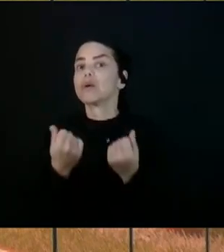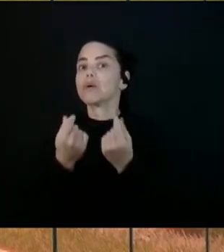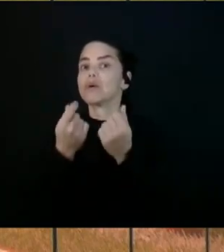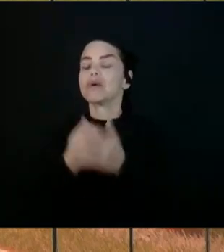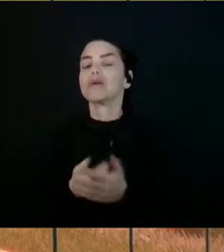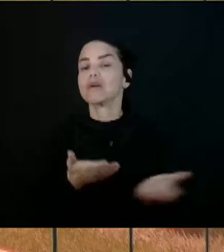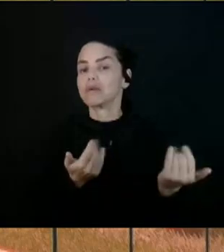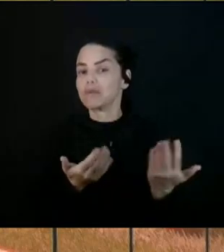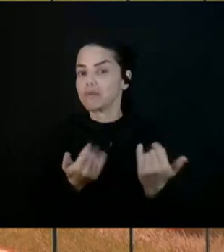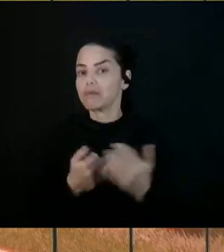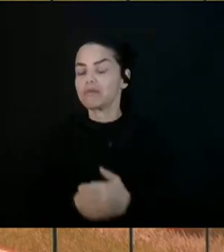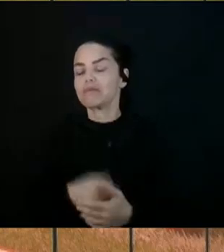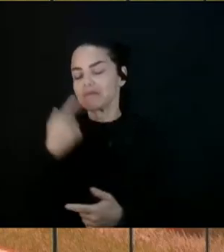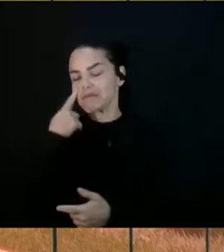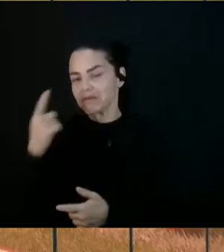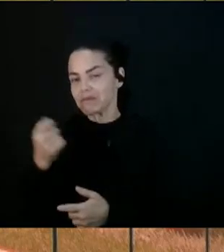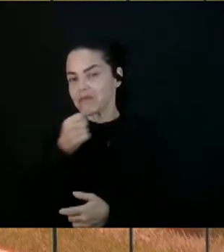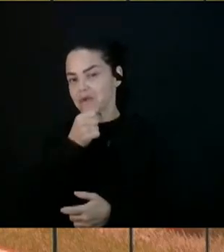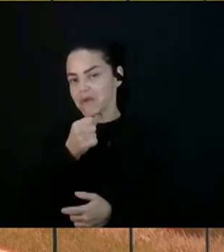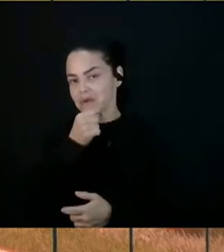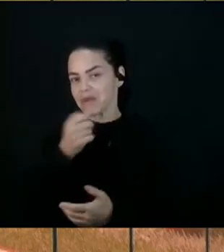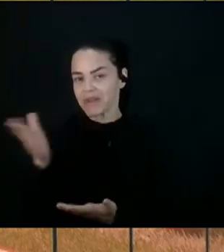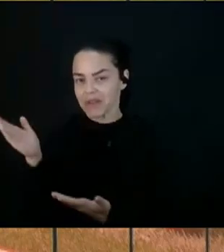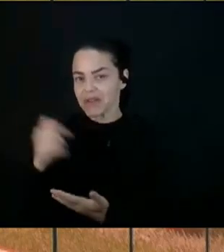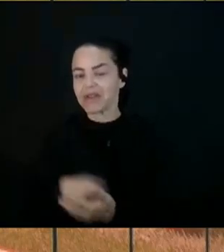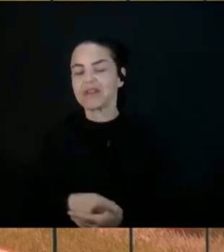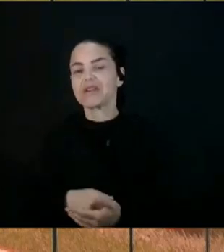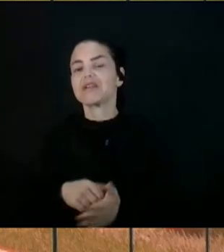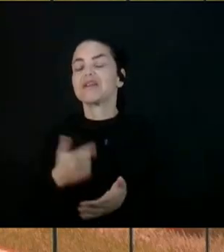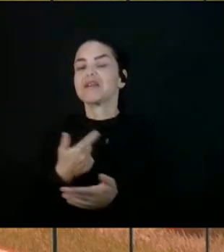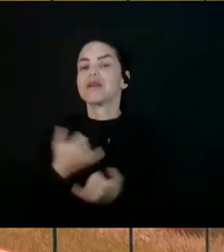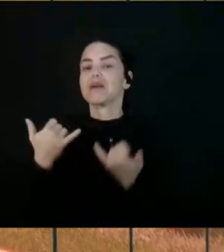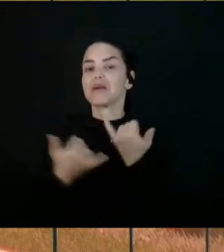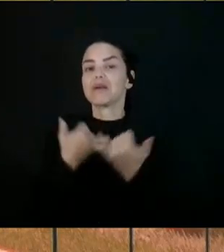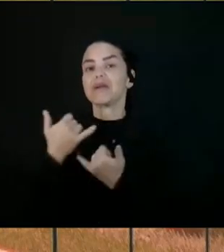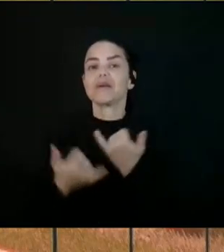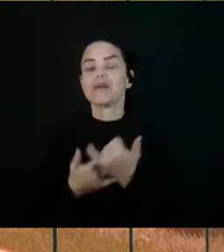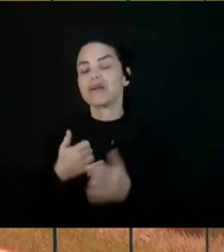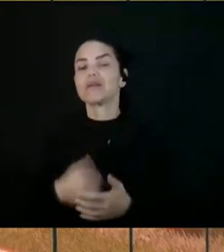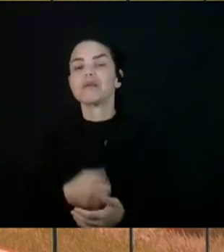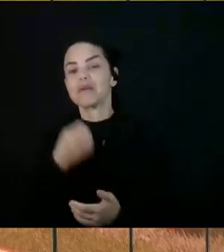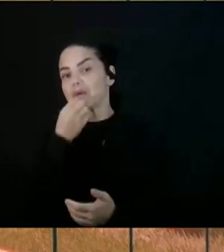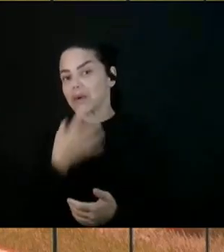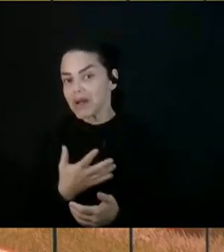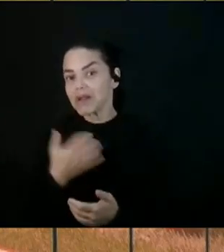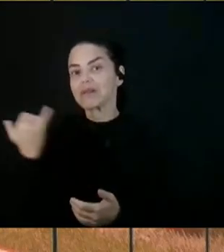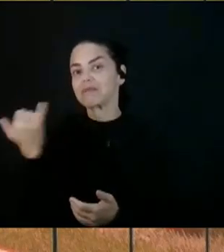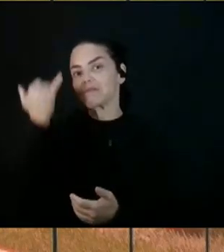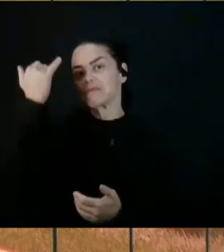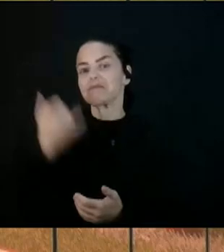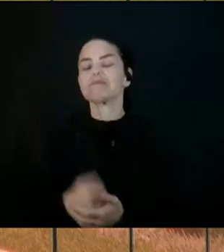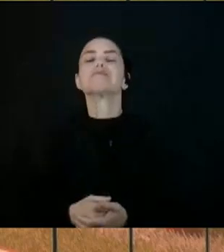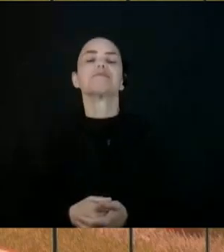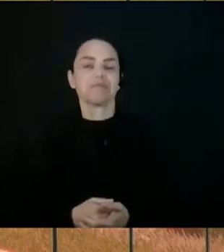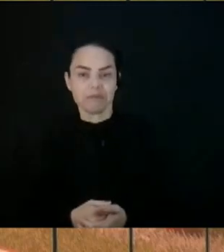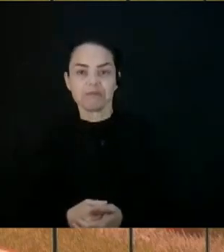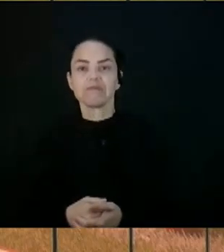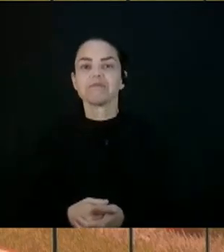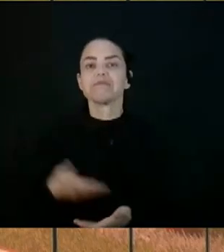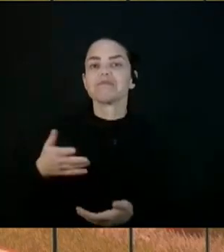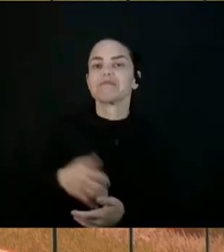A reportagem mostra como essa brincadeira tem se transformado em uma importante ferramenta de